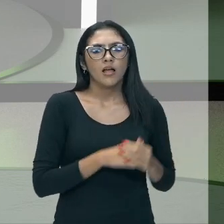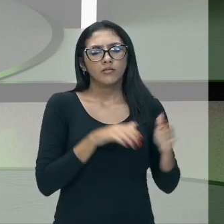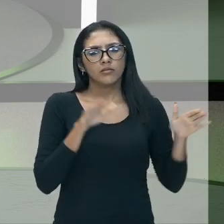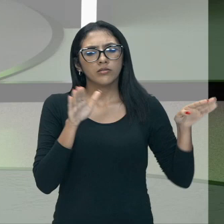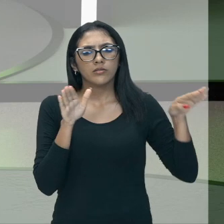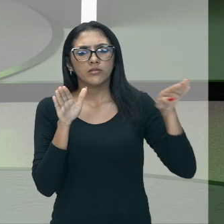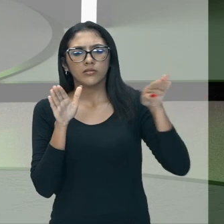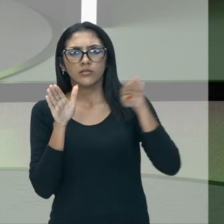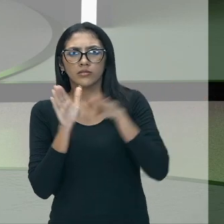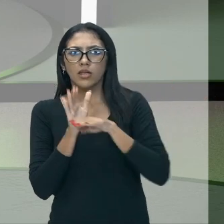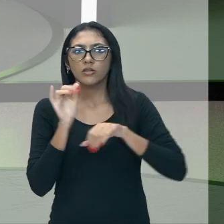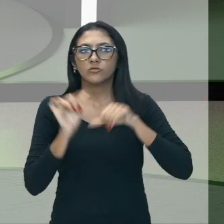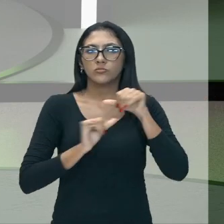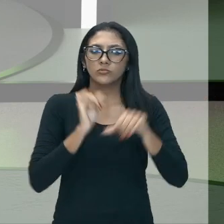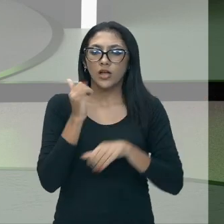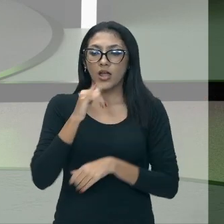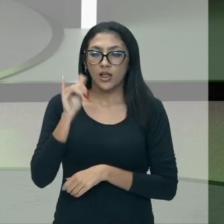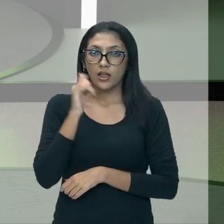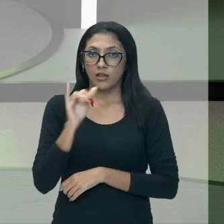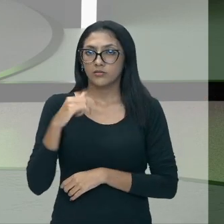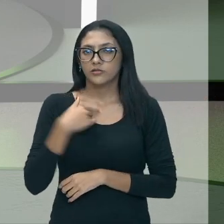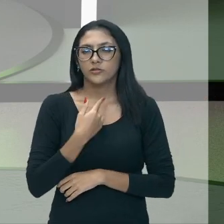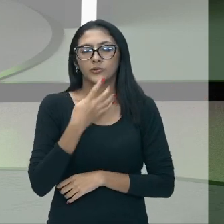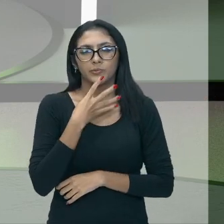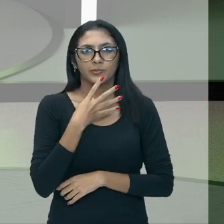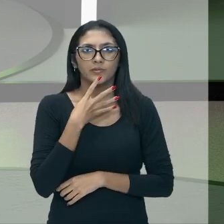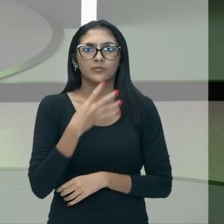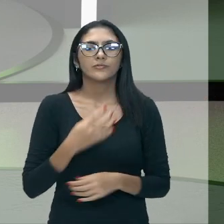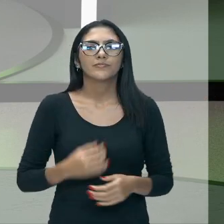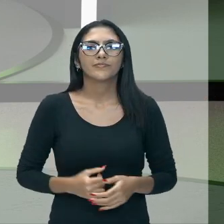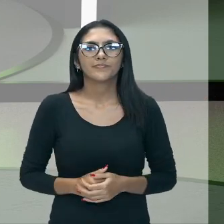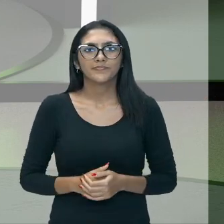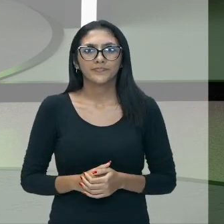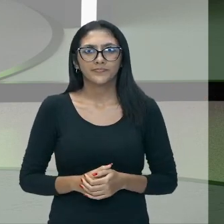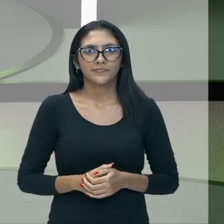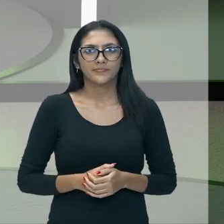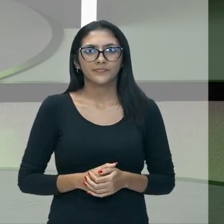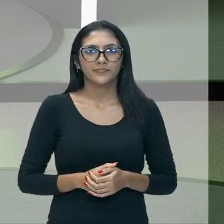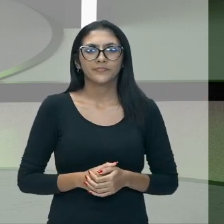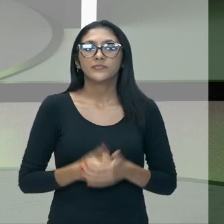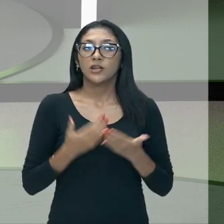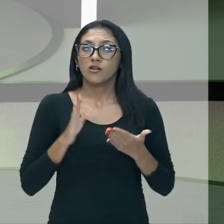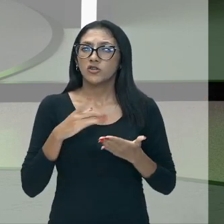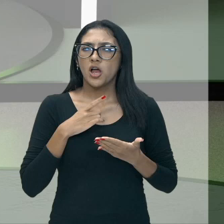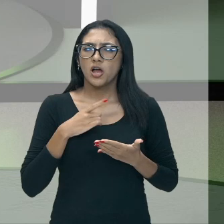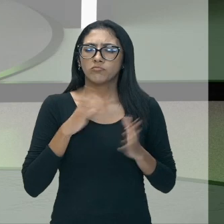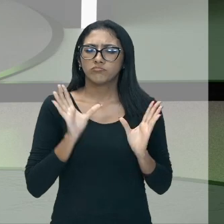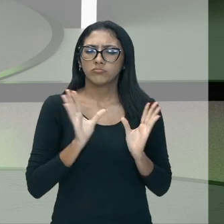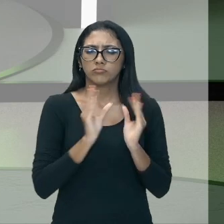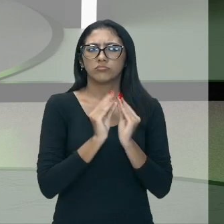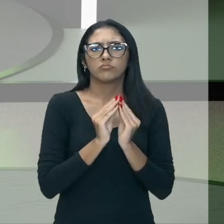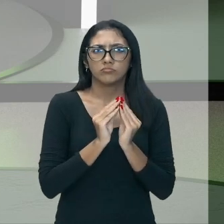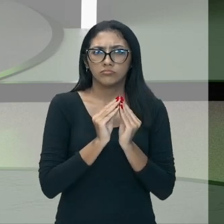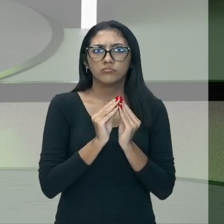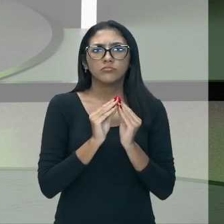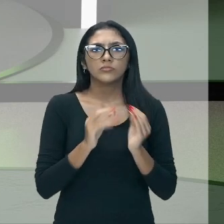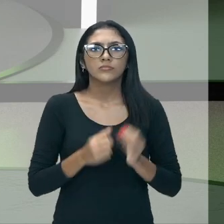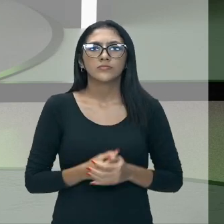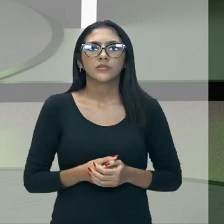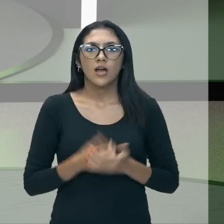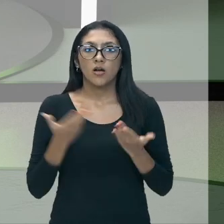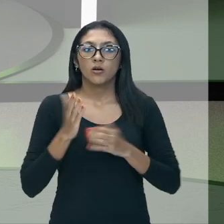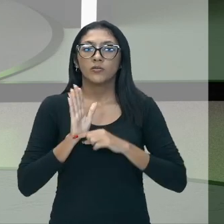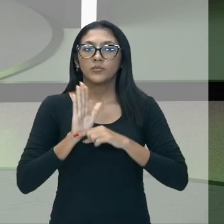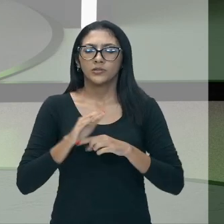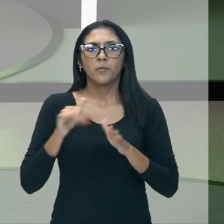ser transformada em energia elétrica. E com base nesta introdução, trago para você o